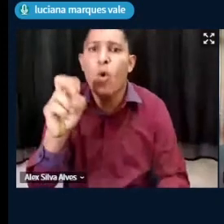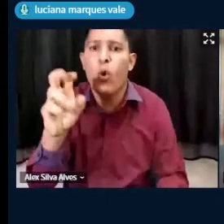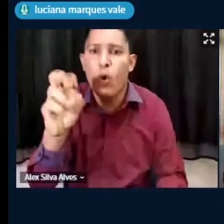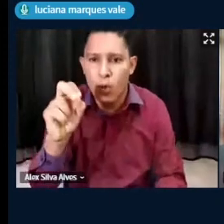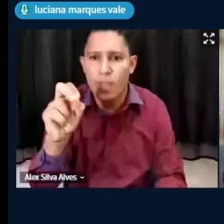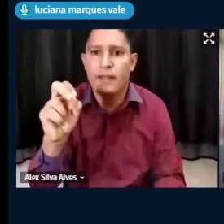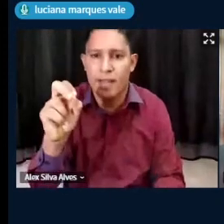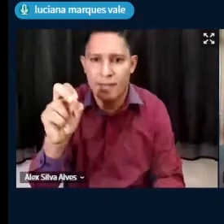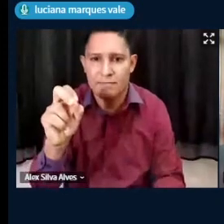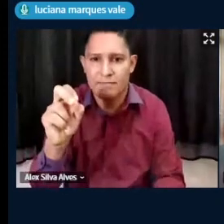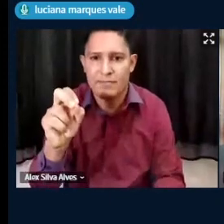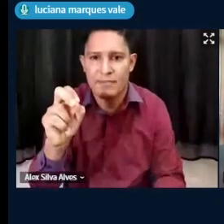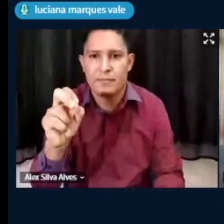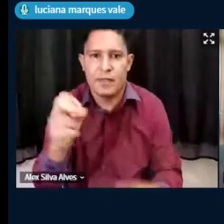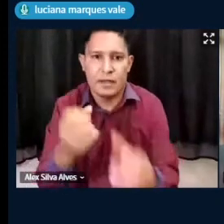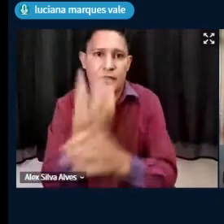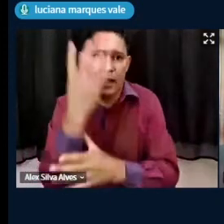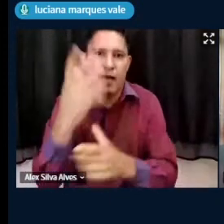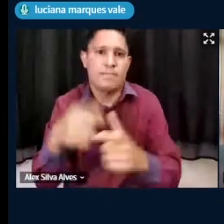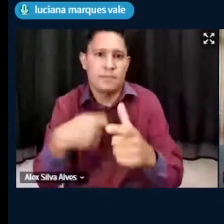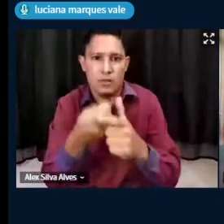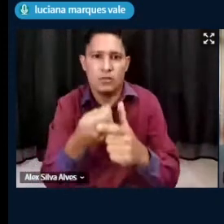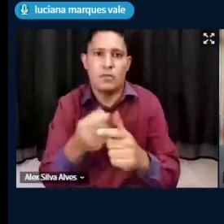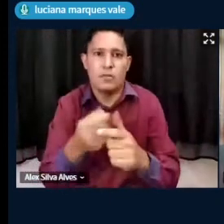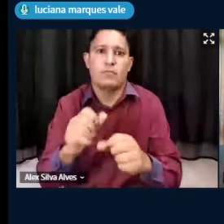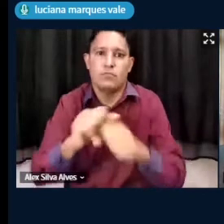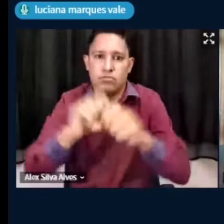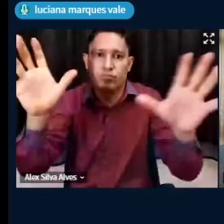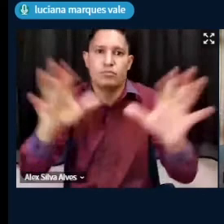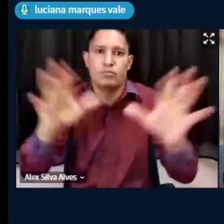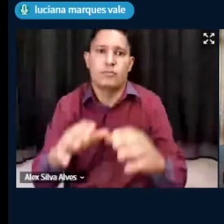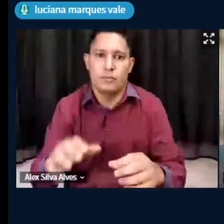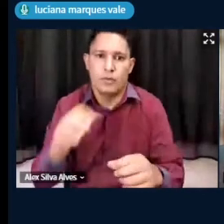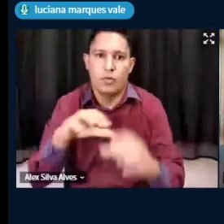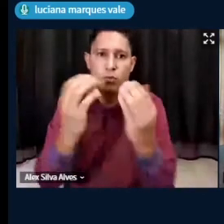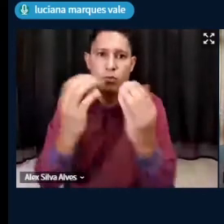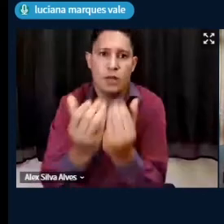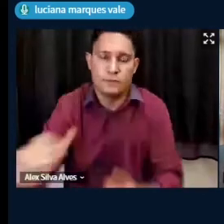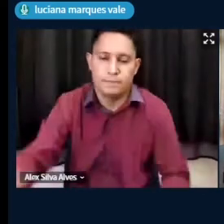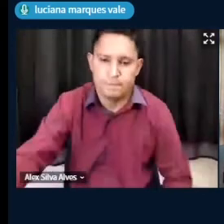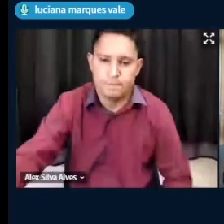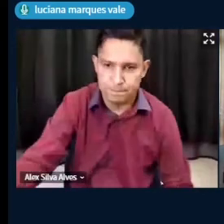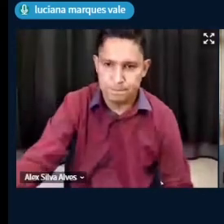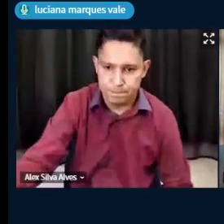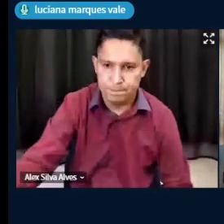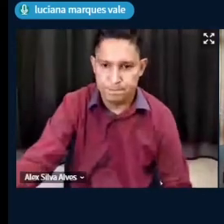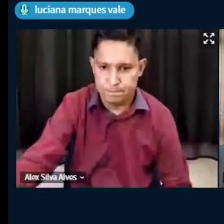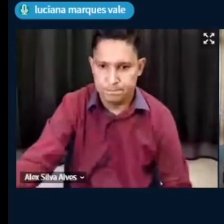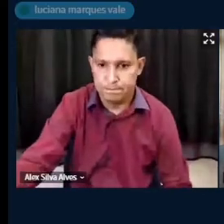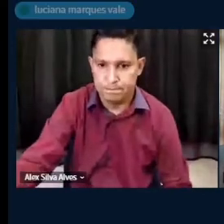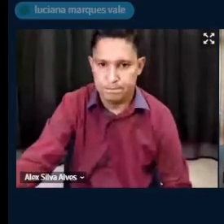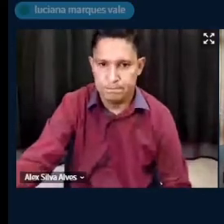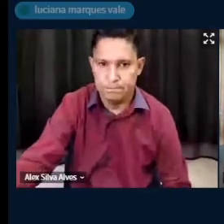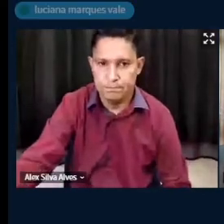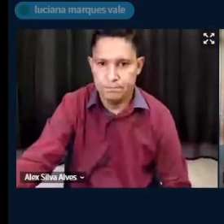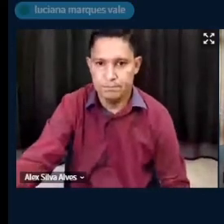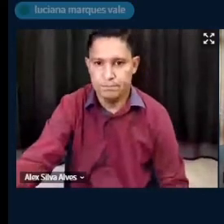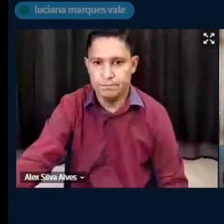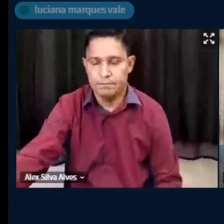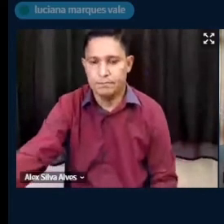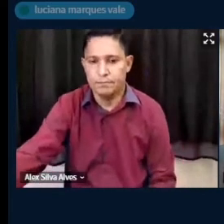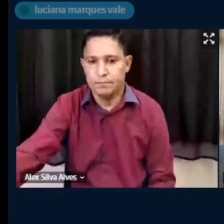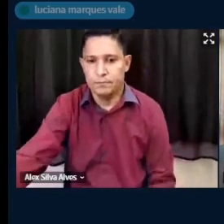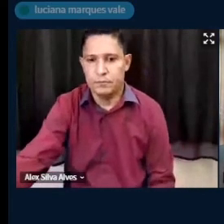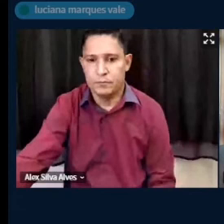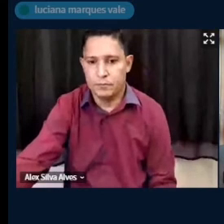seleção, houveram outras, tinham outros termos, mas nós selecionamos 50 termos.